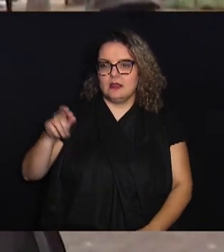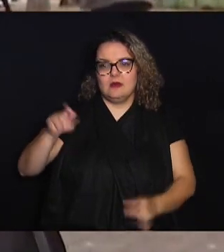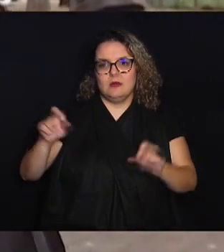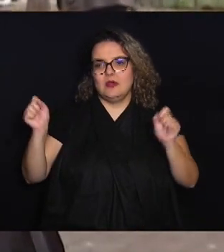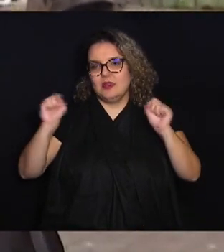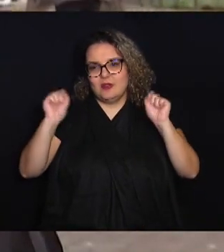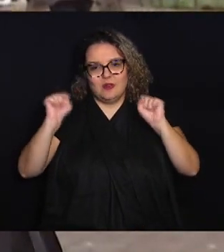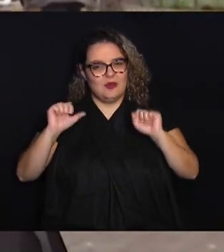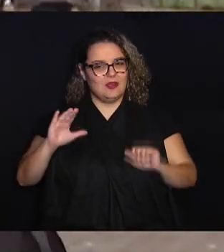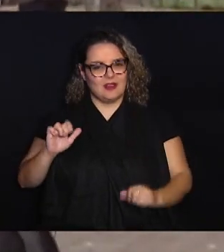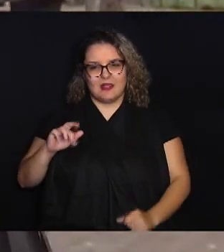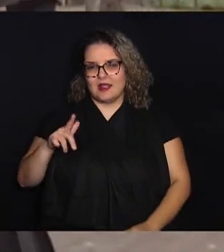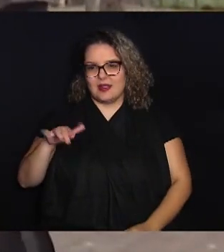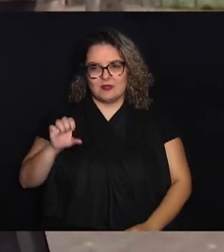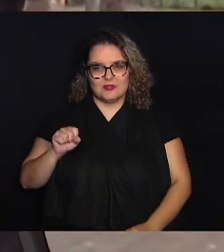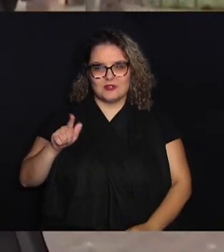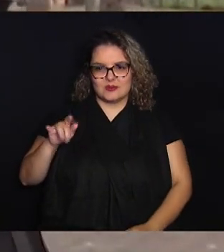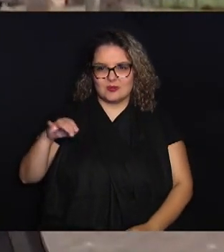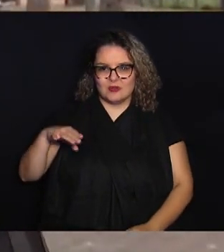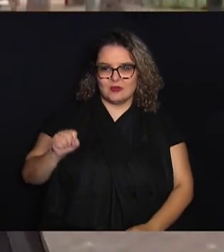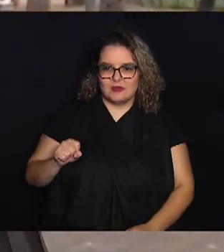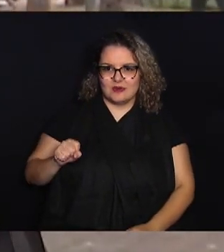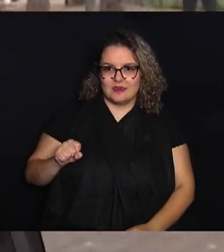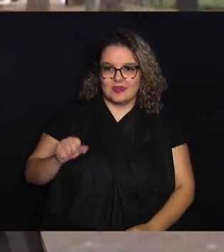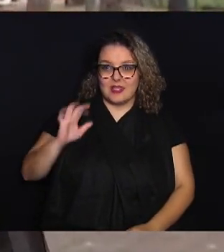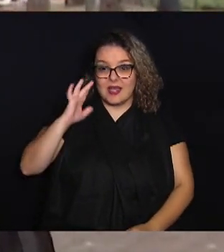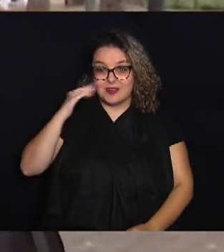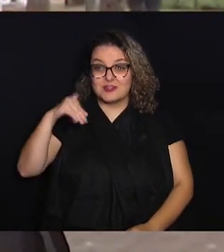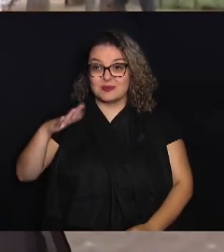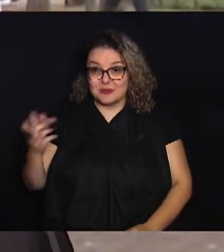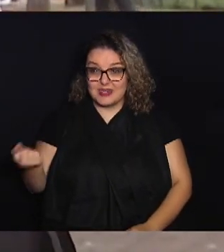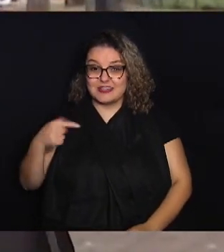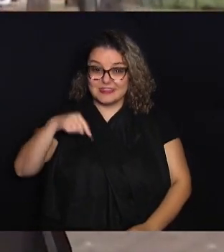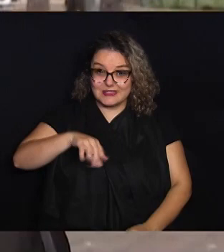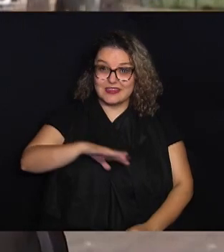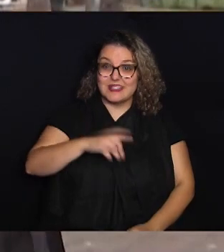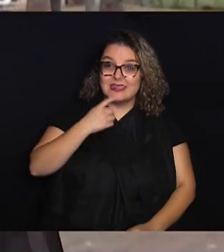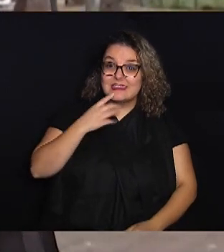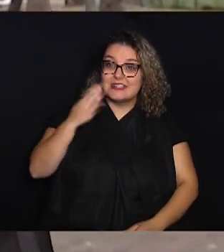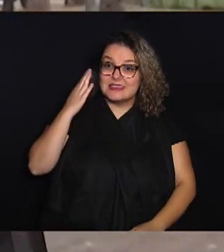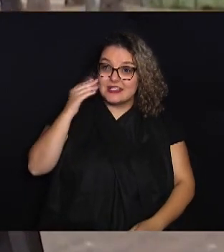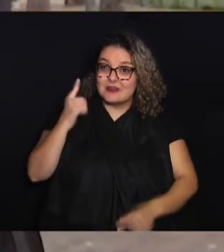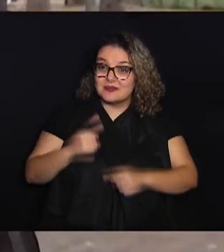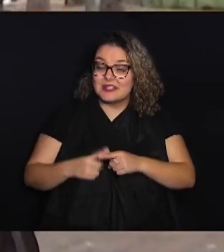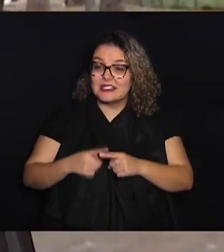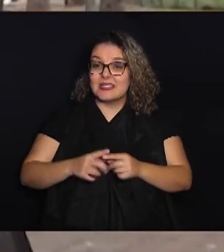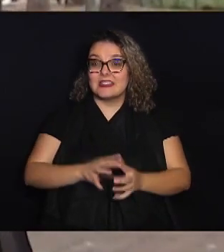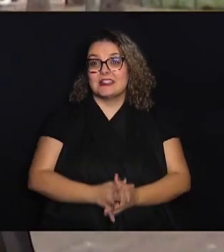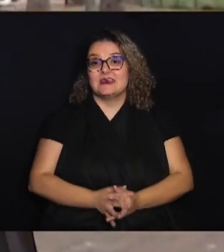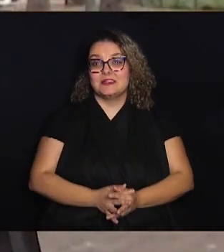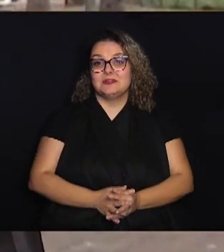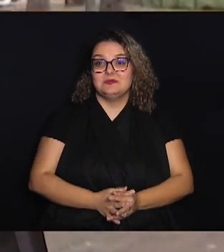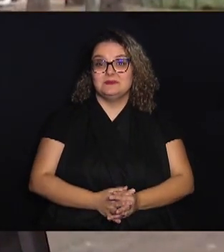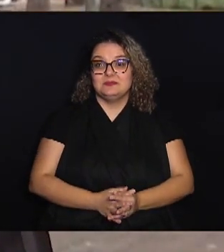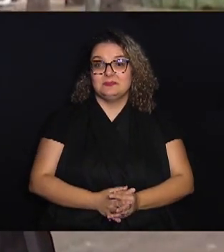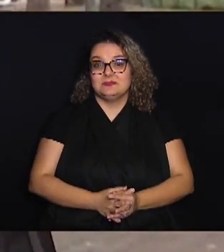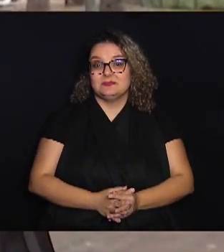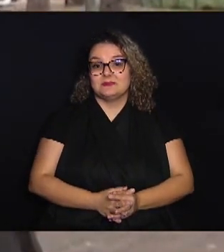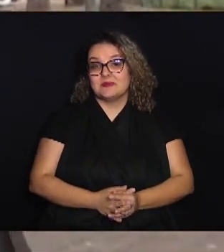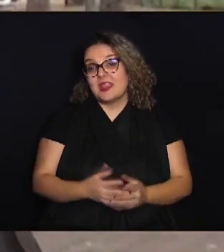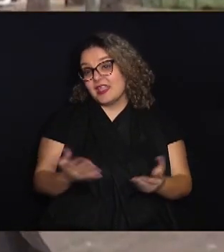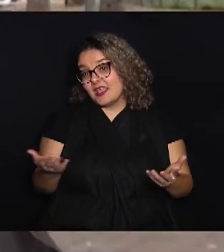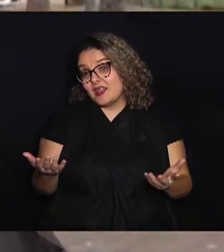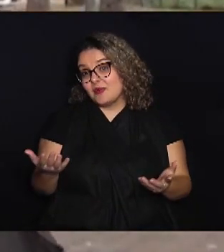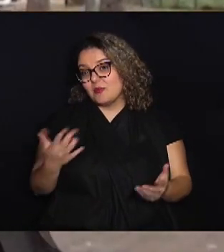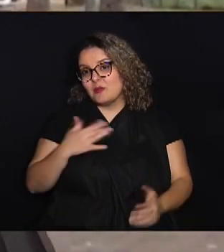ama Carlos Gomes lá. Eu acho que até mais do que aqui, sabe? Porque Então é isso, sabe? Assim,